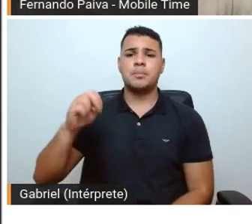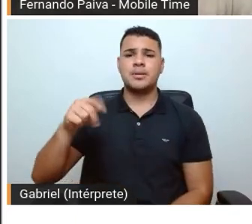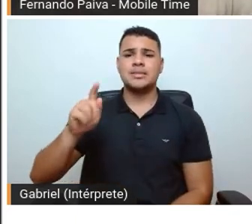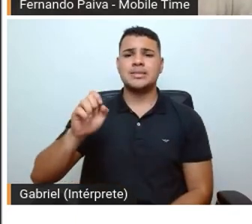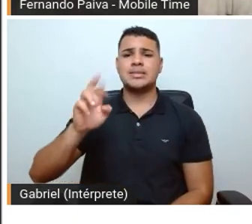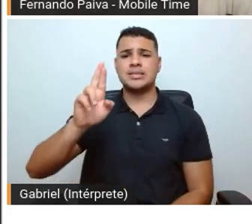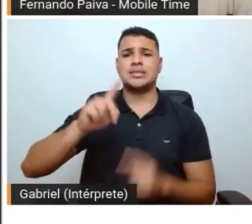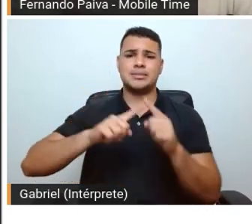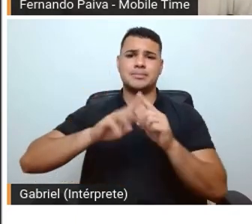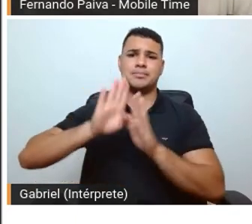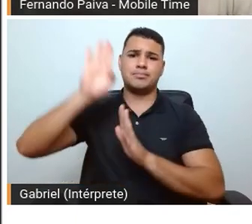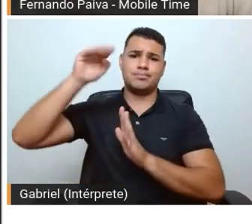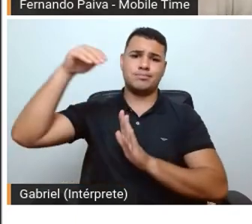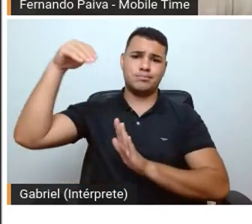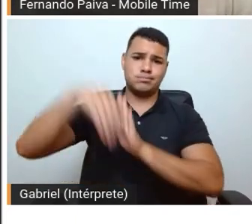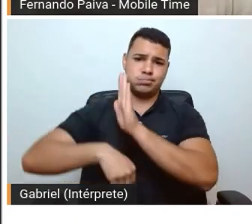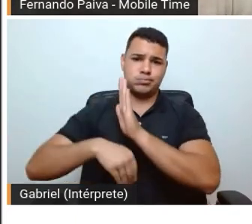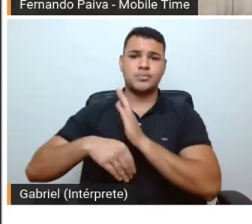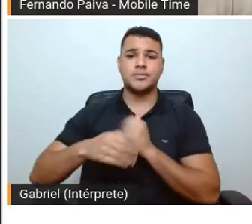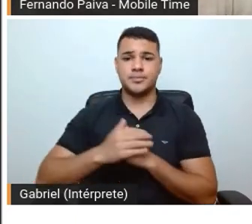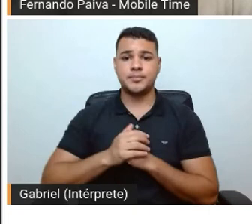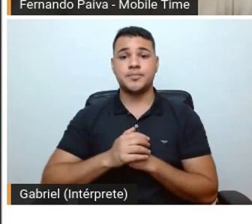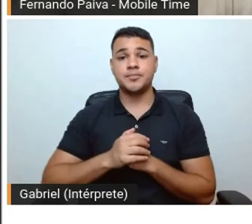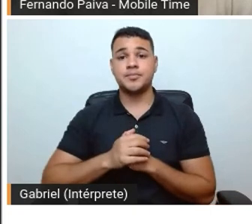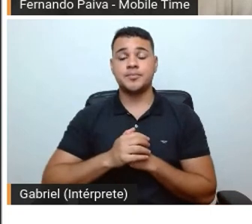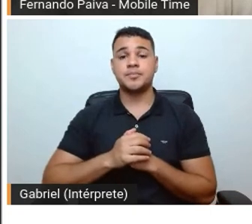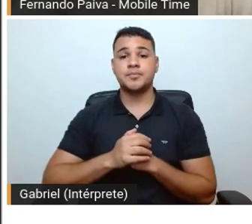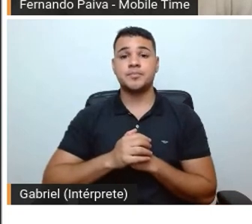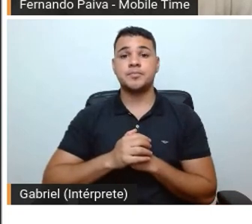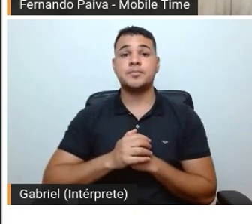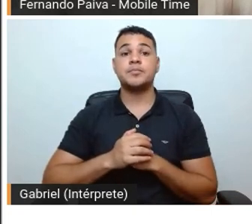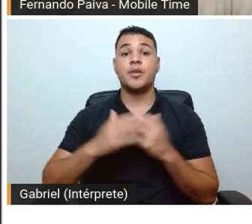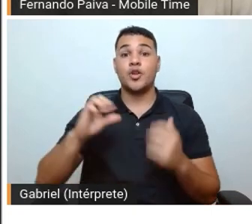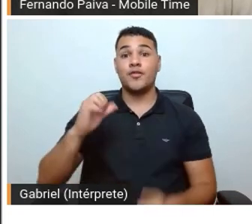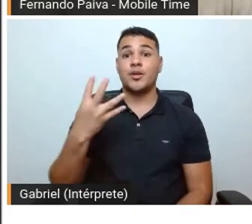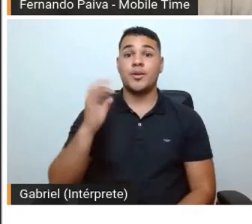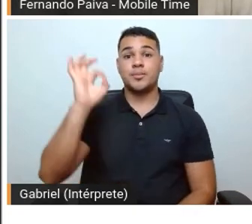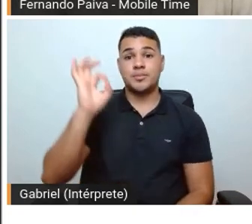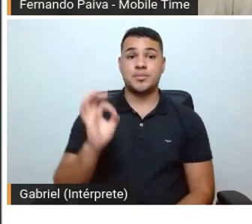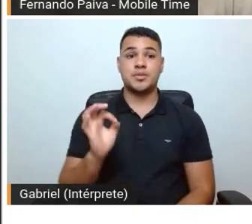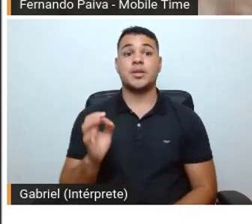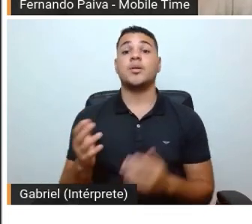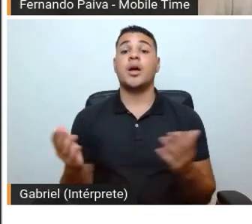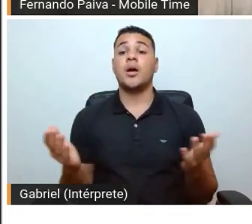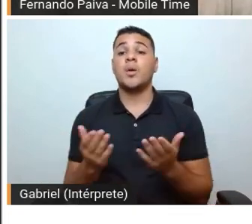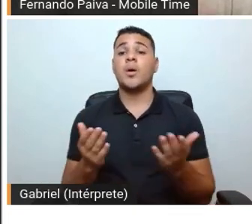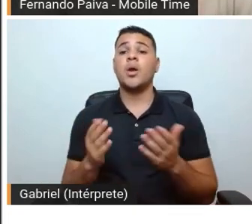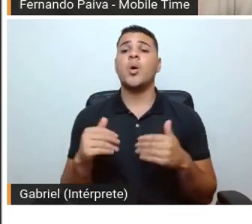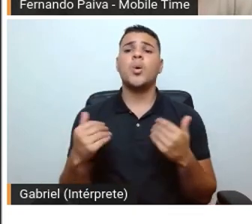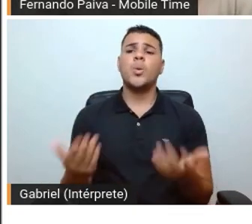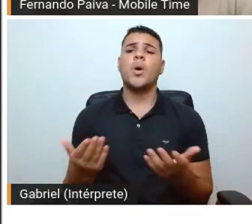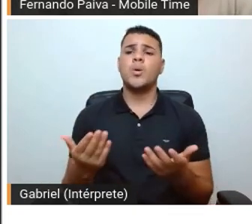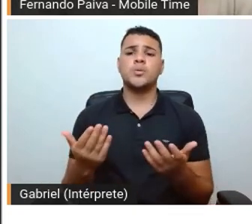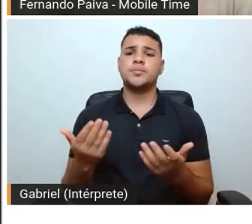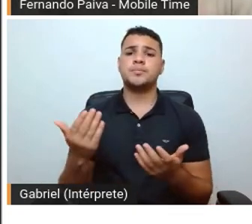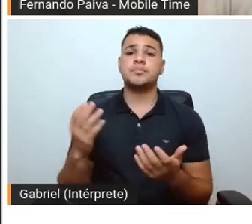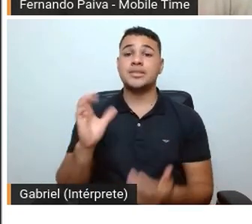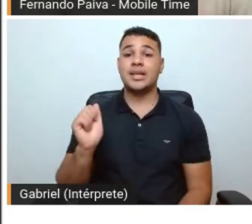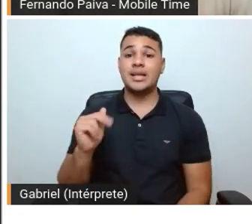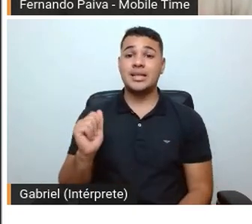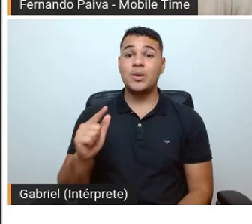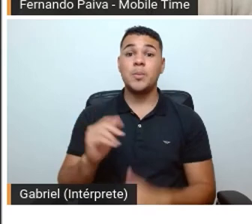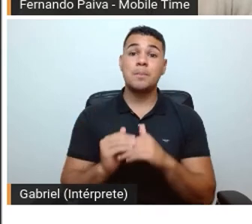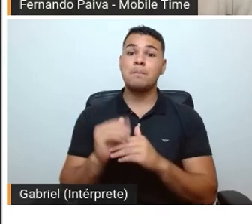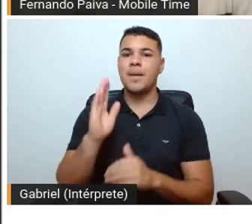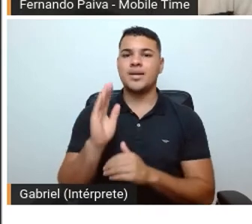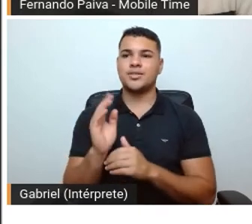e o ataque subiu muito Então hoje você pergunta dentro dos canais abaixo Qual é aquele que você tem mais bota inspirados